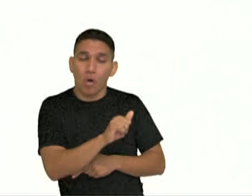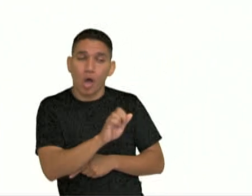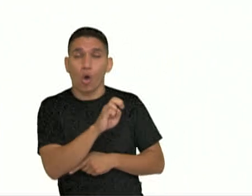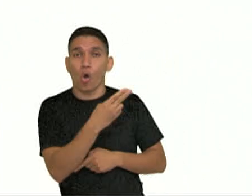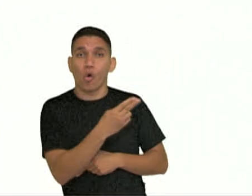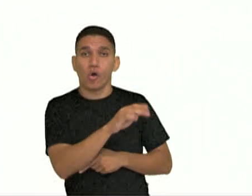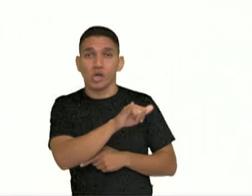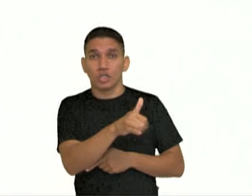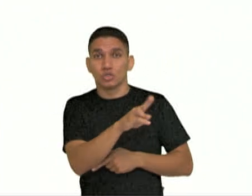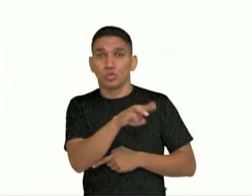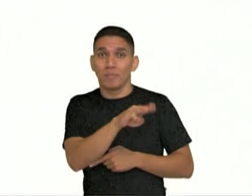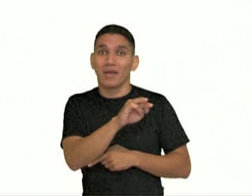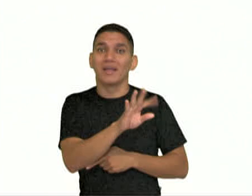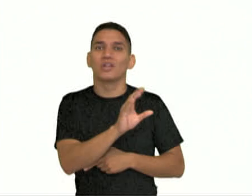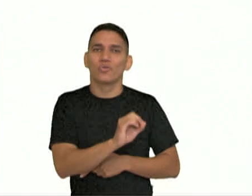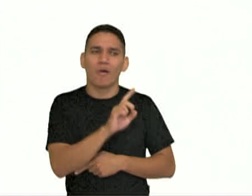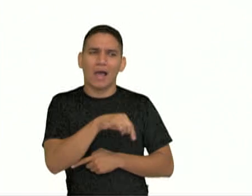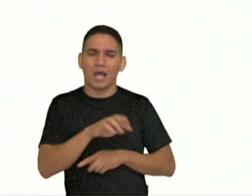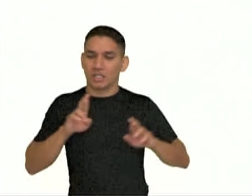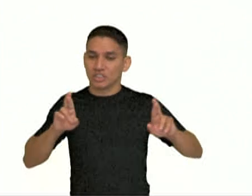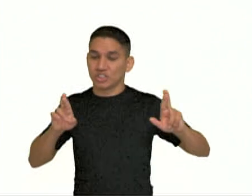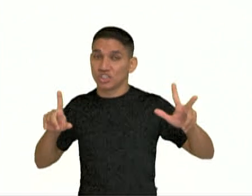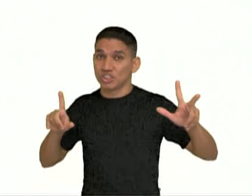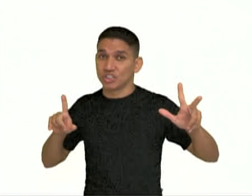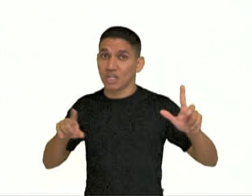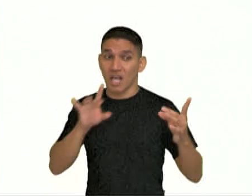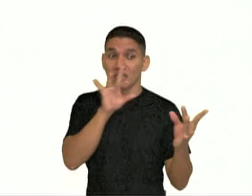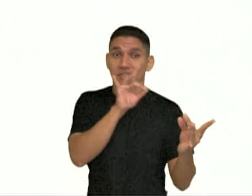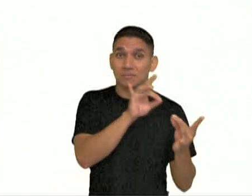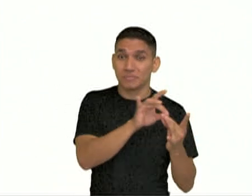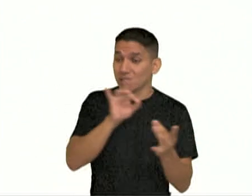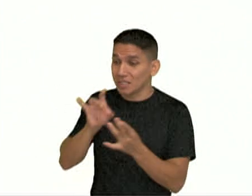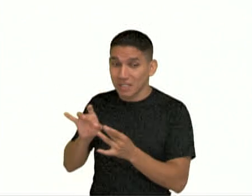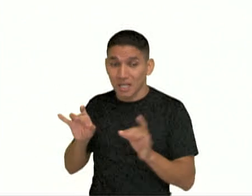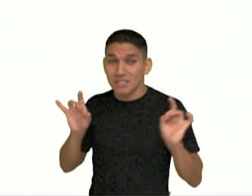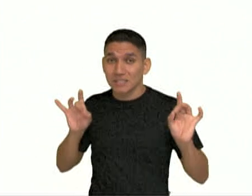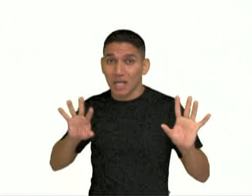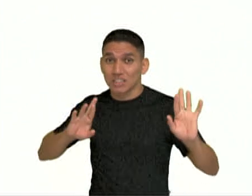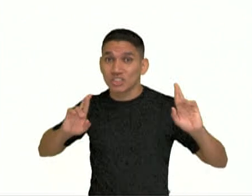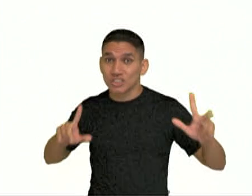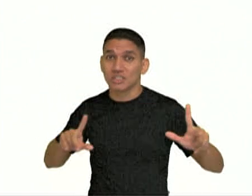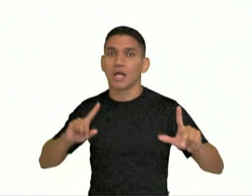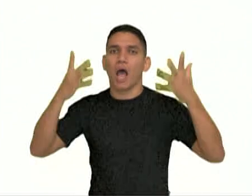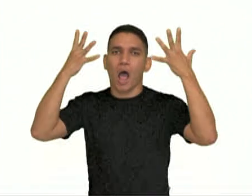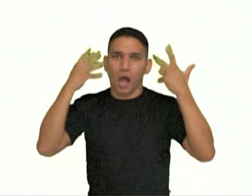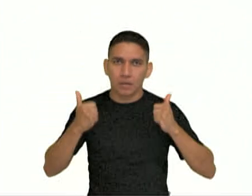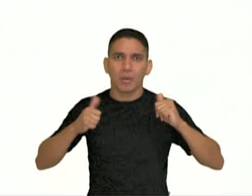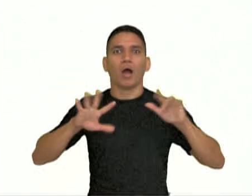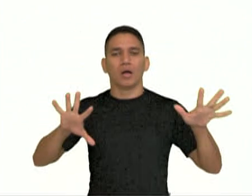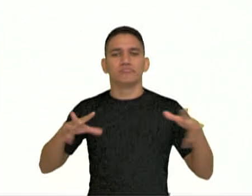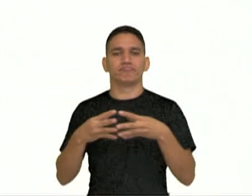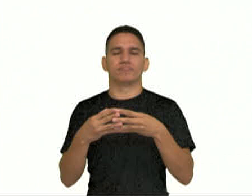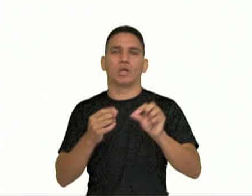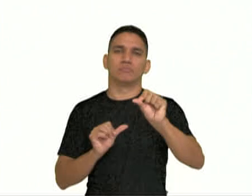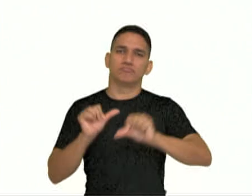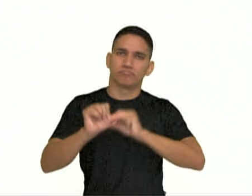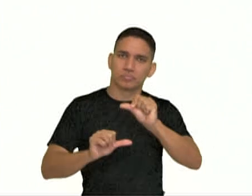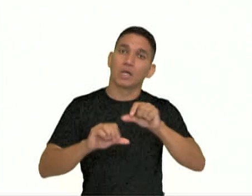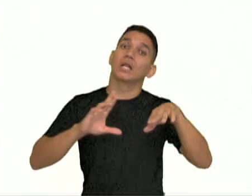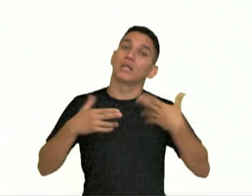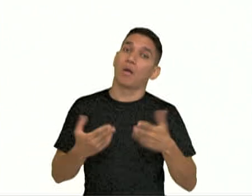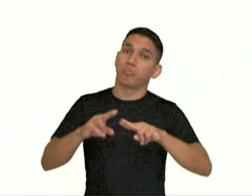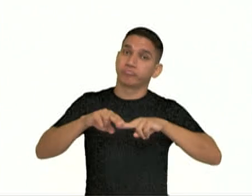Que são cruzamento de 2 espécies diferentes. Então, pensando nesse conceito aqui, o termo mulato está